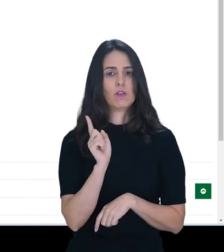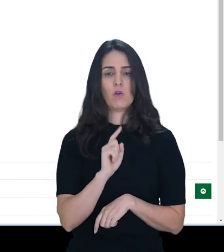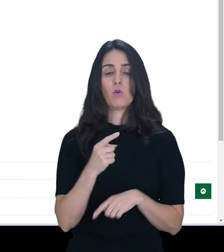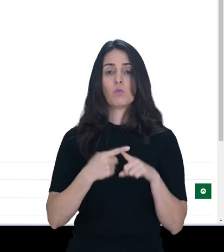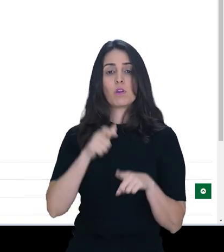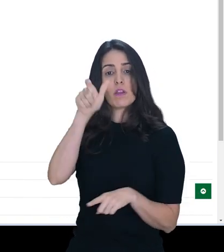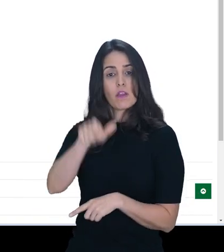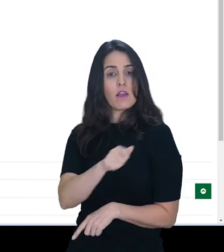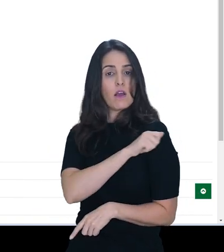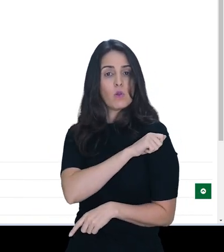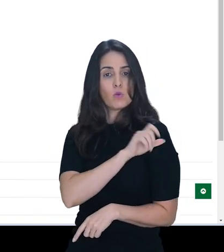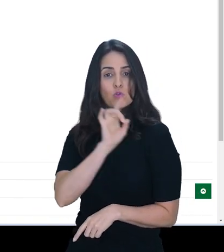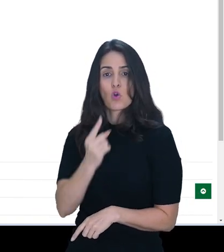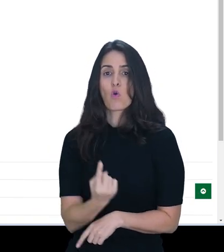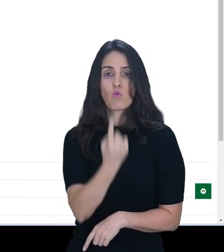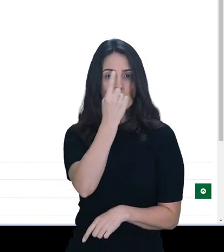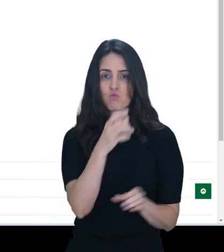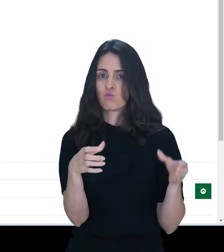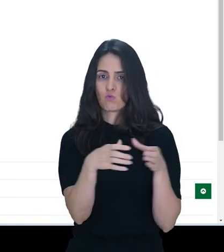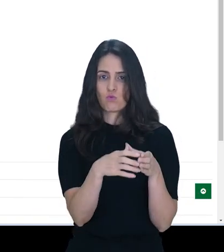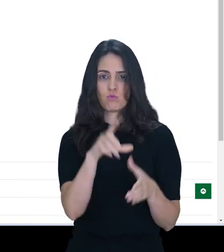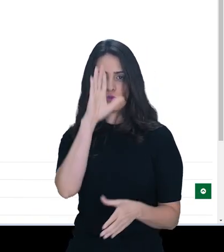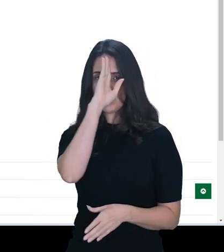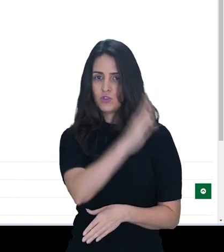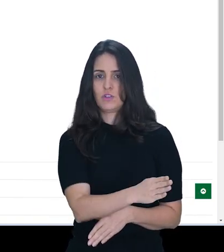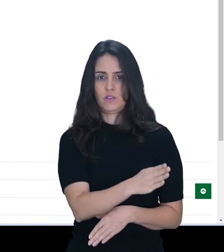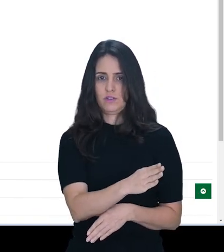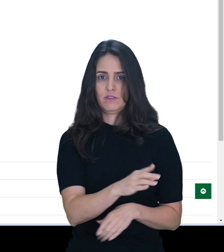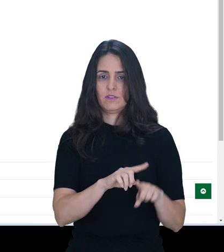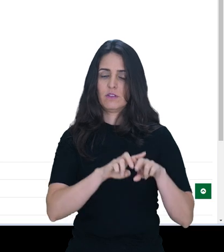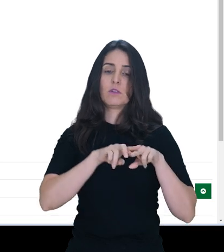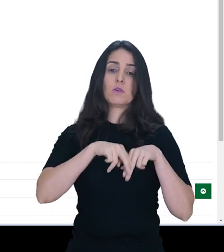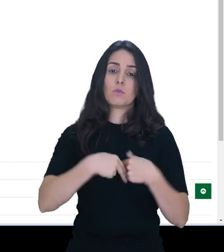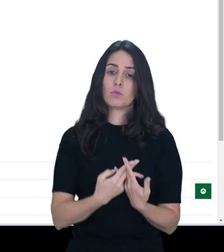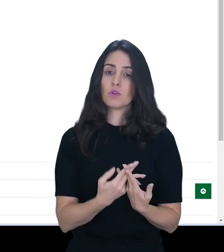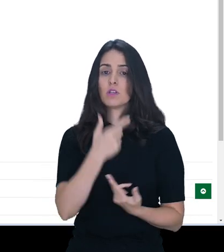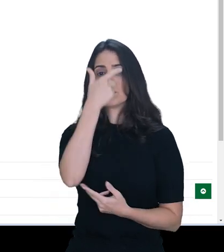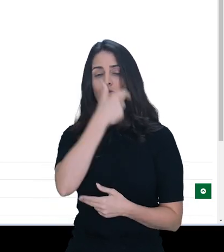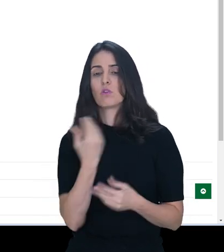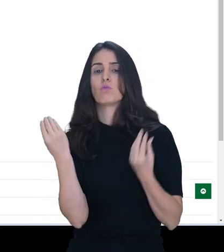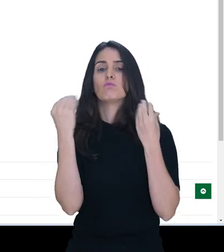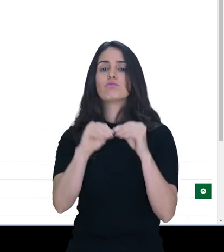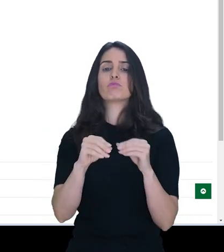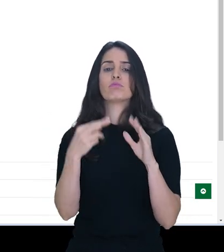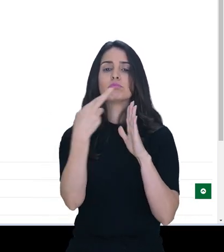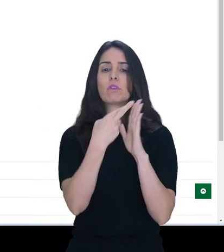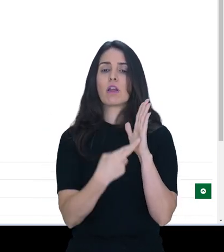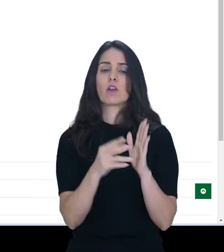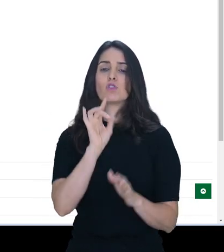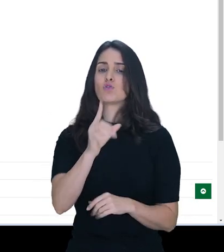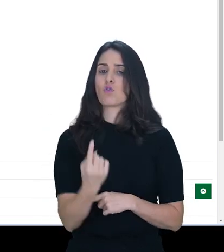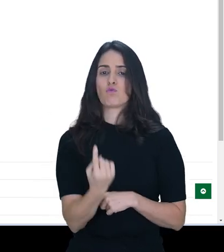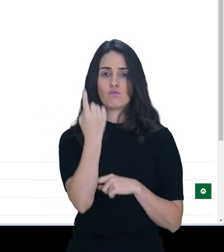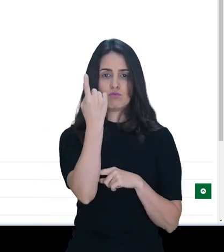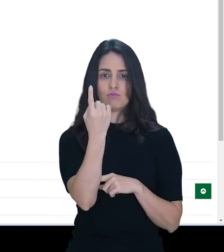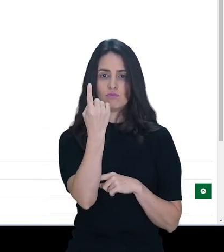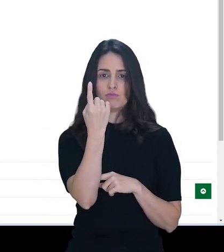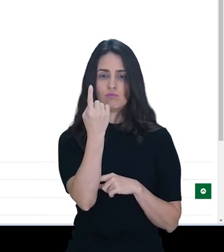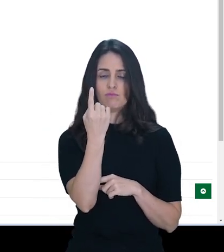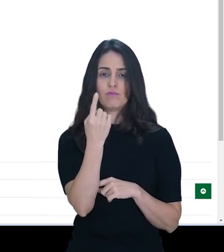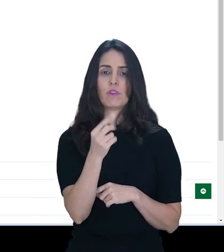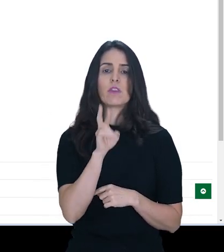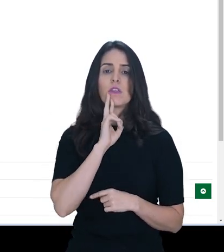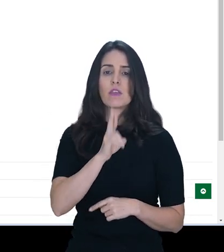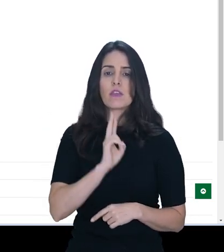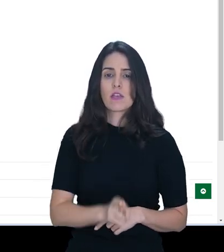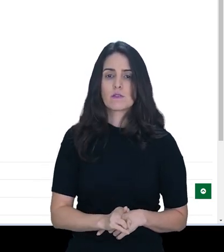ele escolha um grupo. Então eu só vou permitir que ele escolha uma opção. Limitar o número